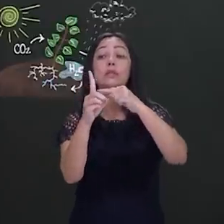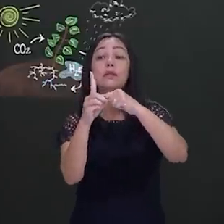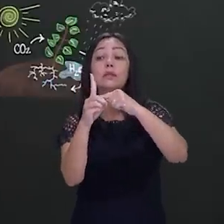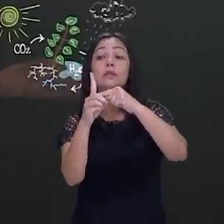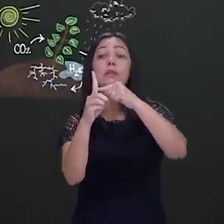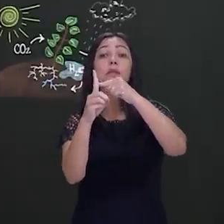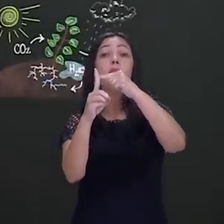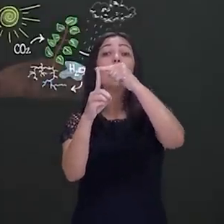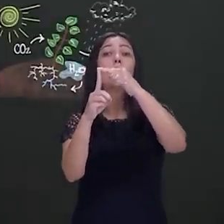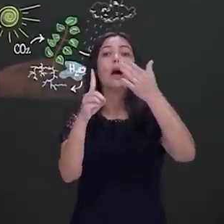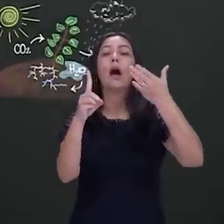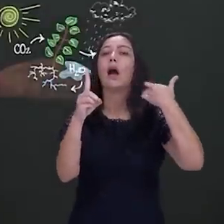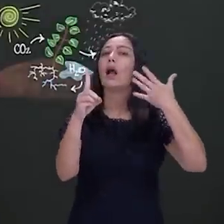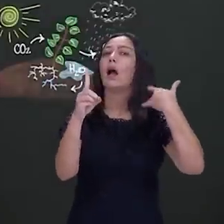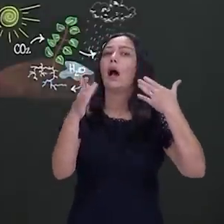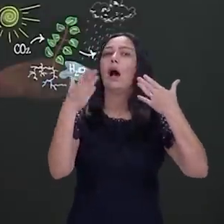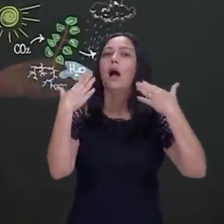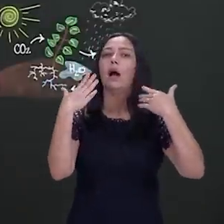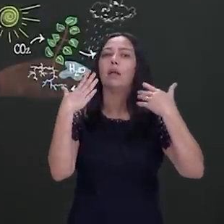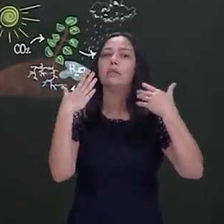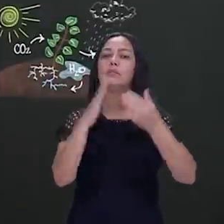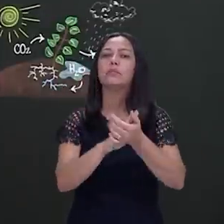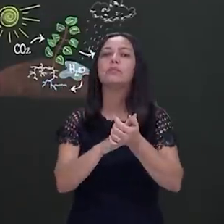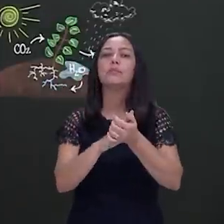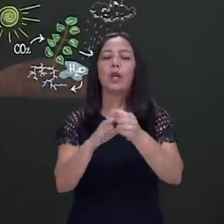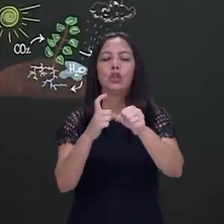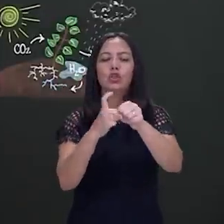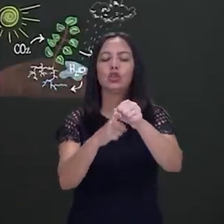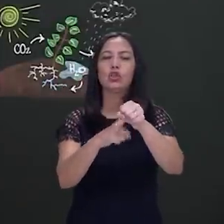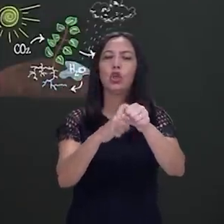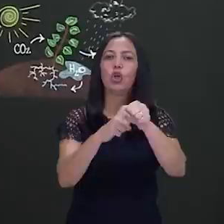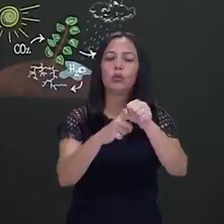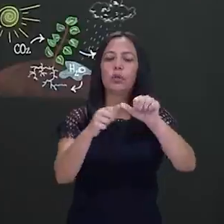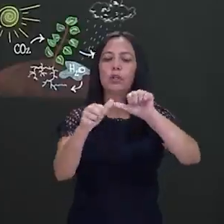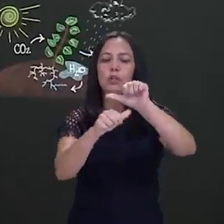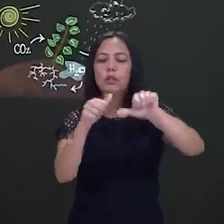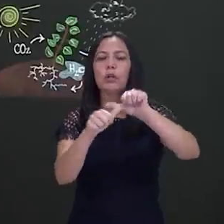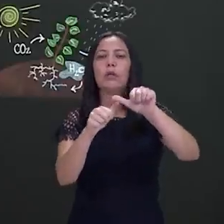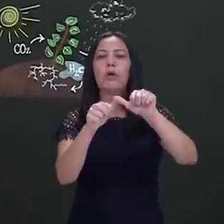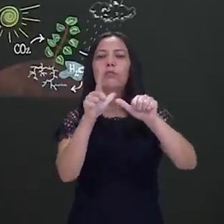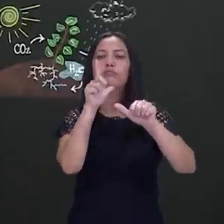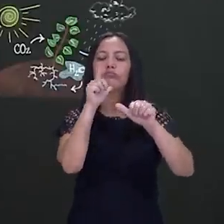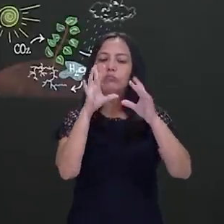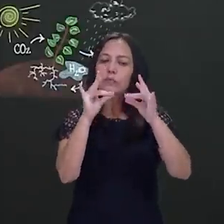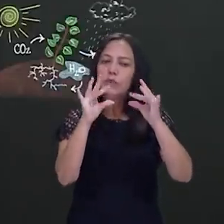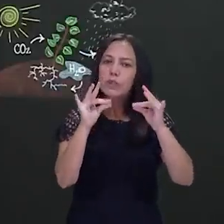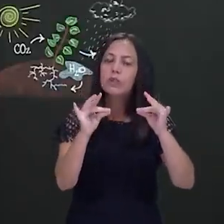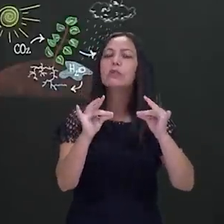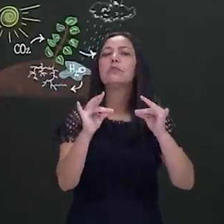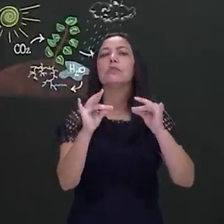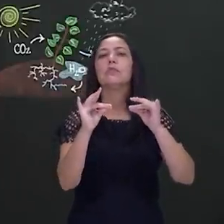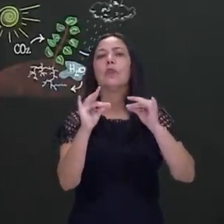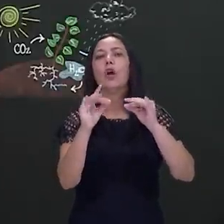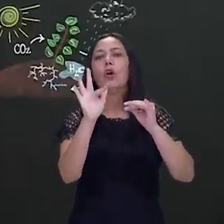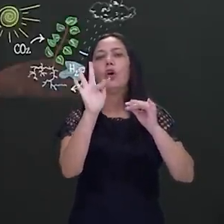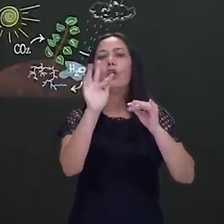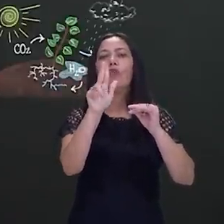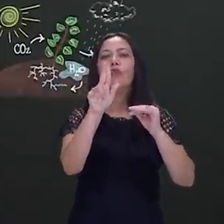calor. Sólido para líquido, fusão. líquido para